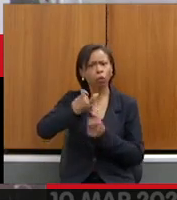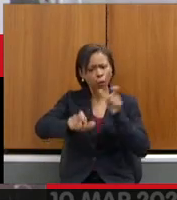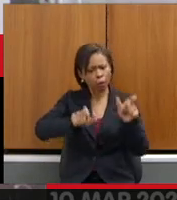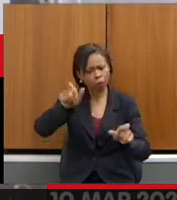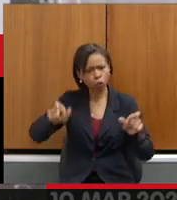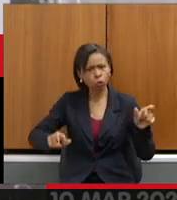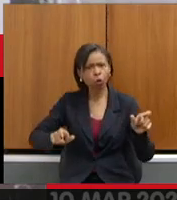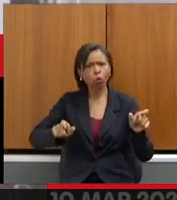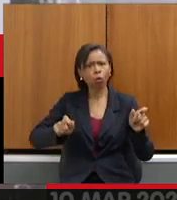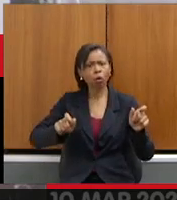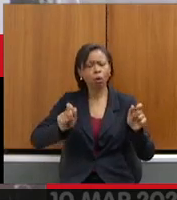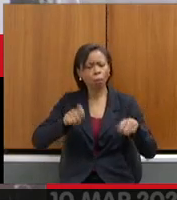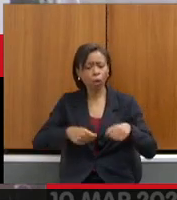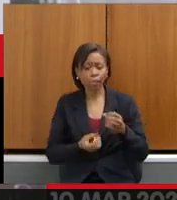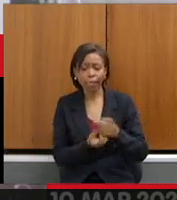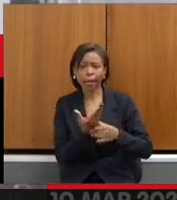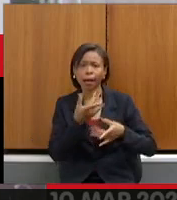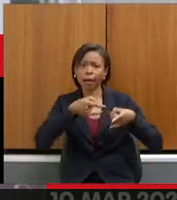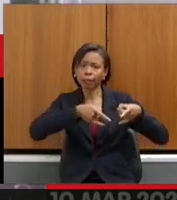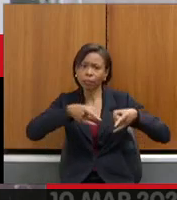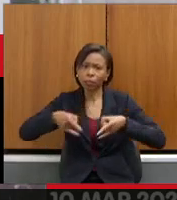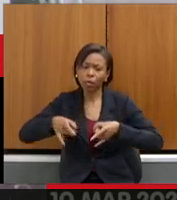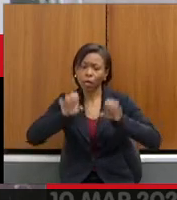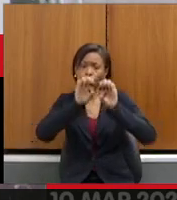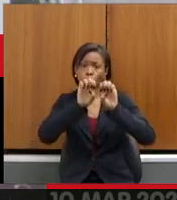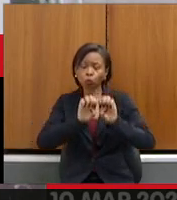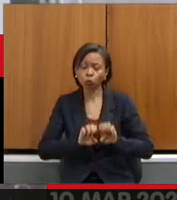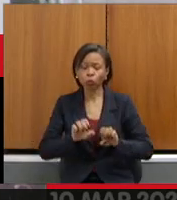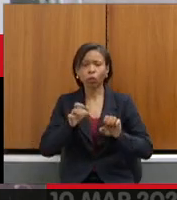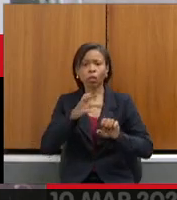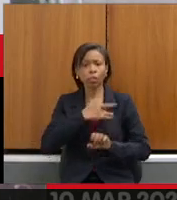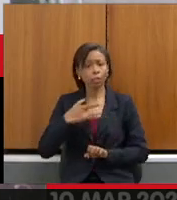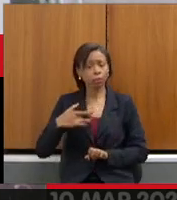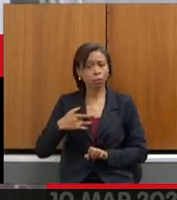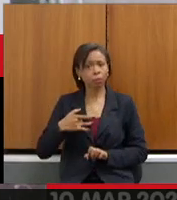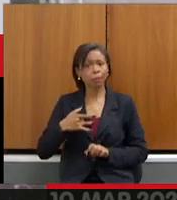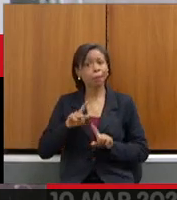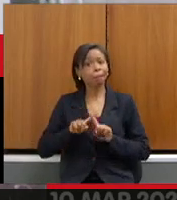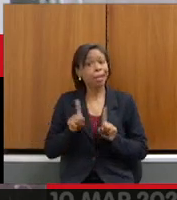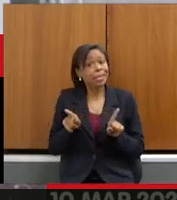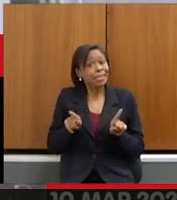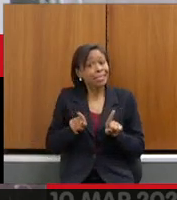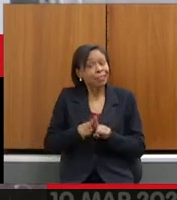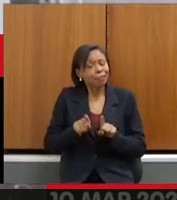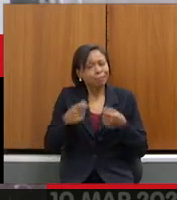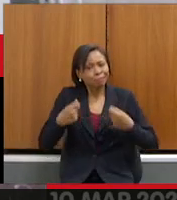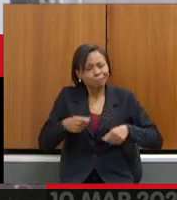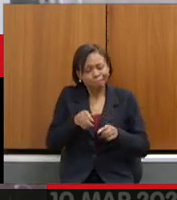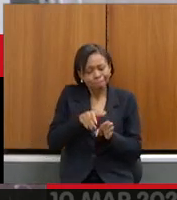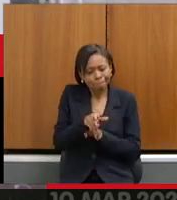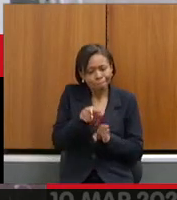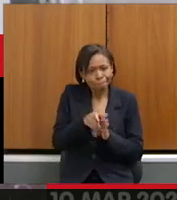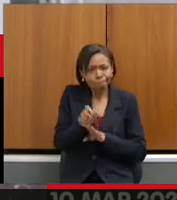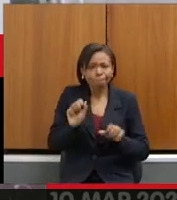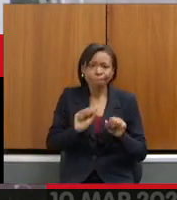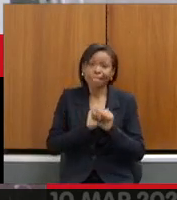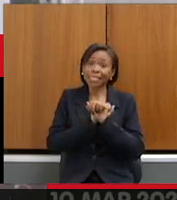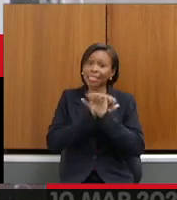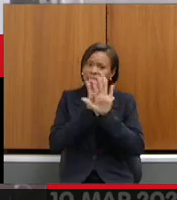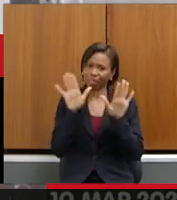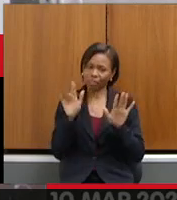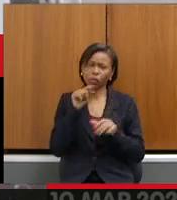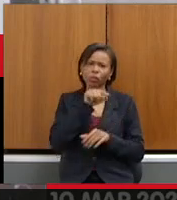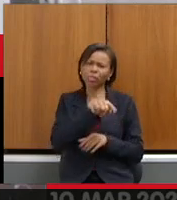com leitos com estrutura de saúde mas também com orientação Clara tão vossa excelência quando publicou né a frase